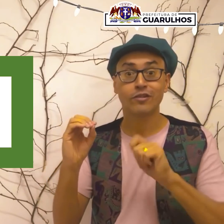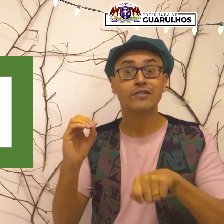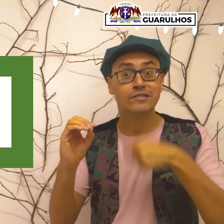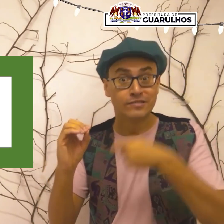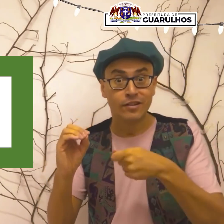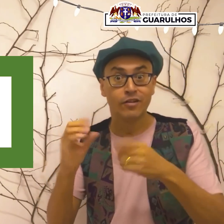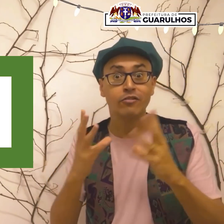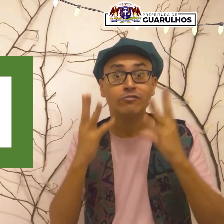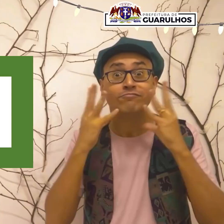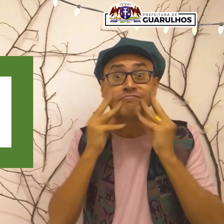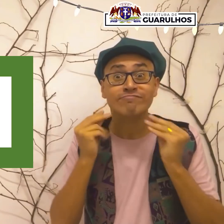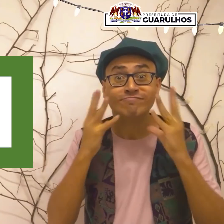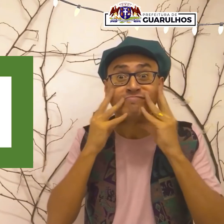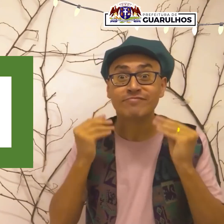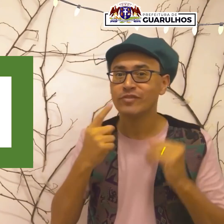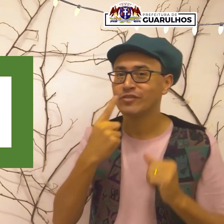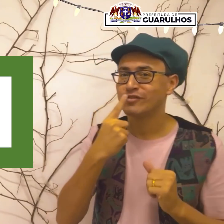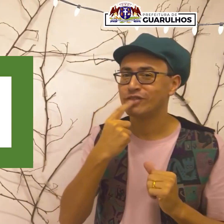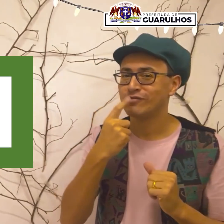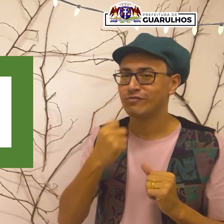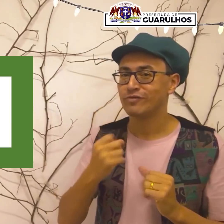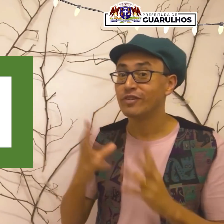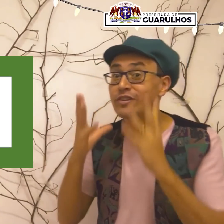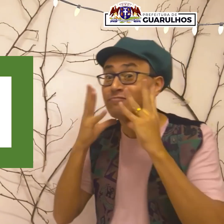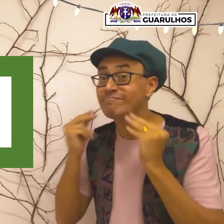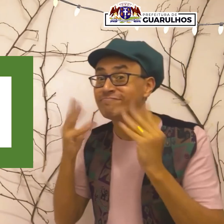Medonho. Sinal medonho.